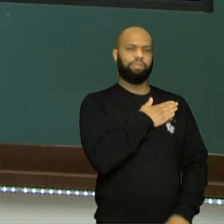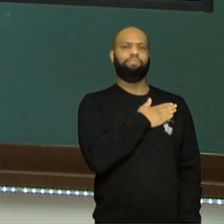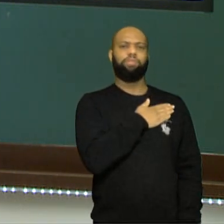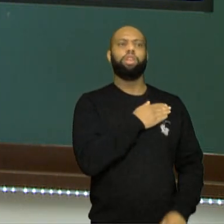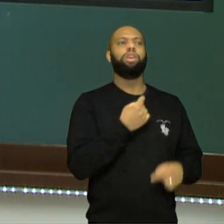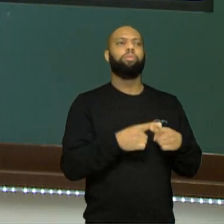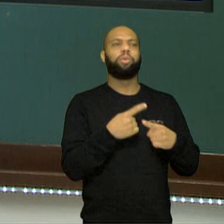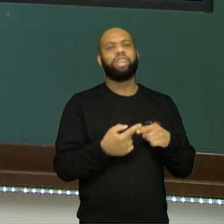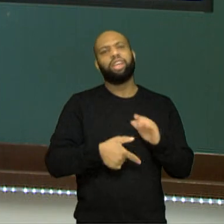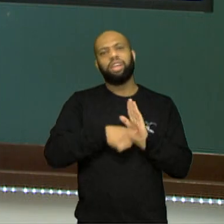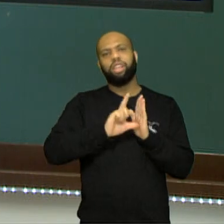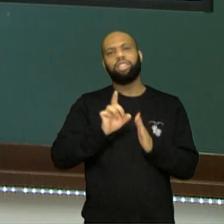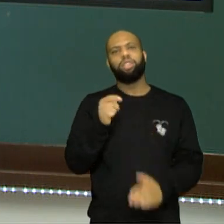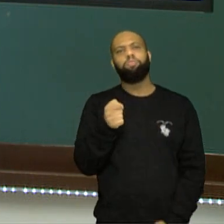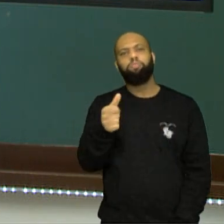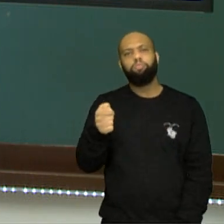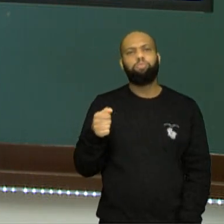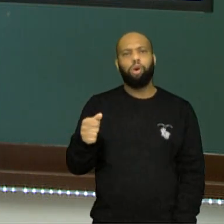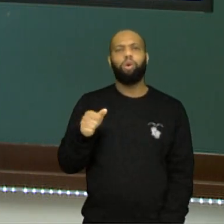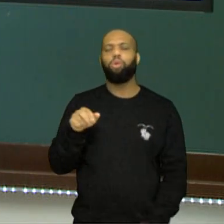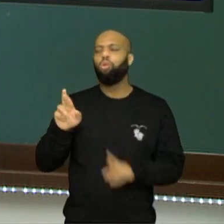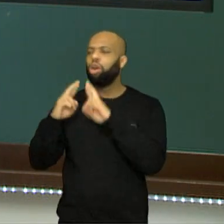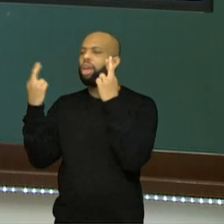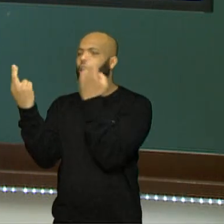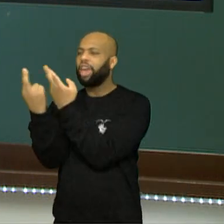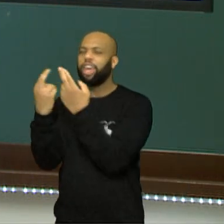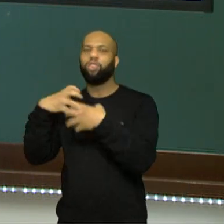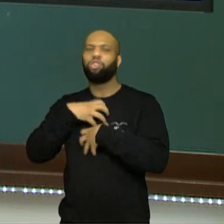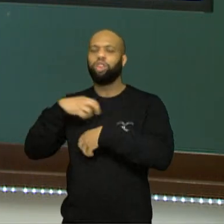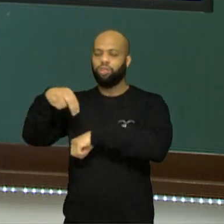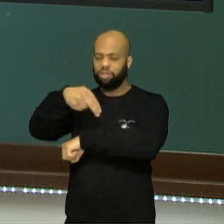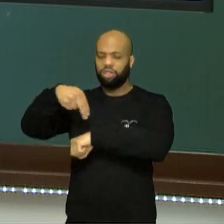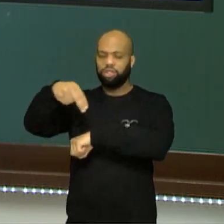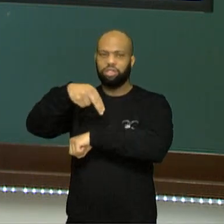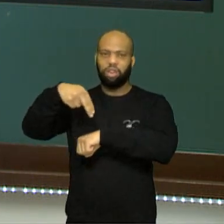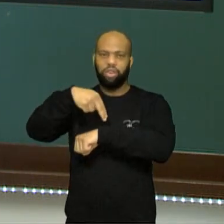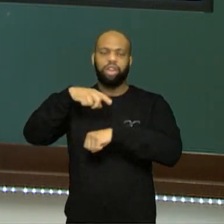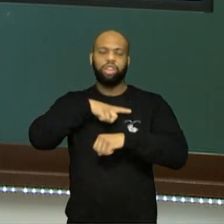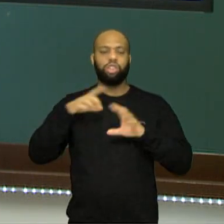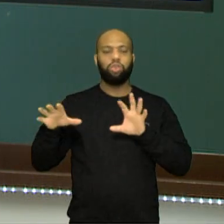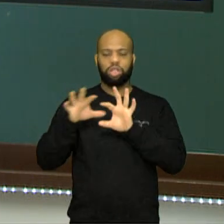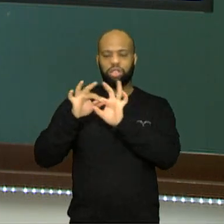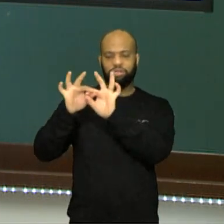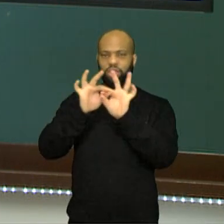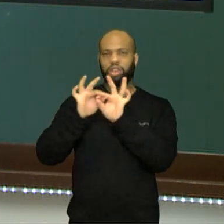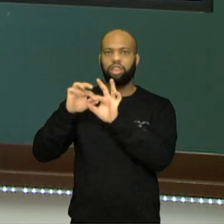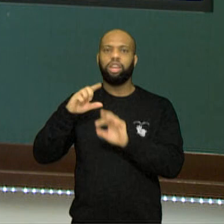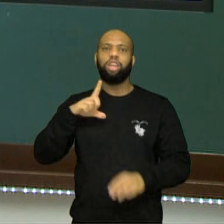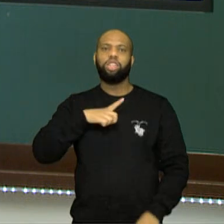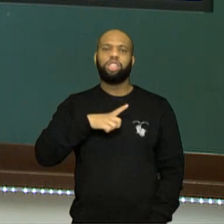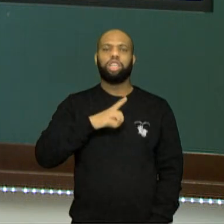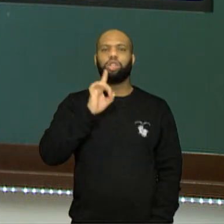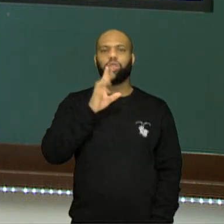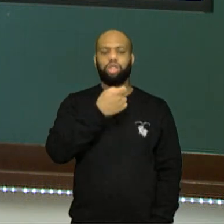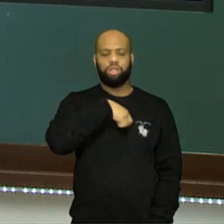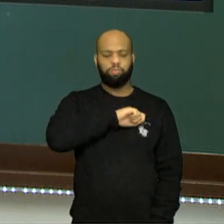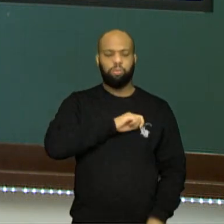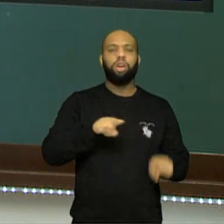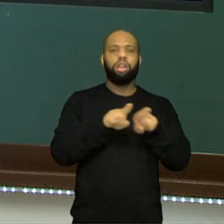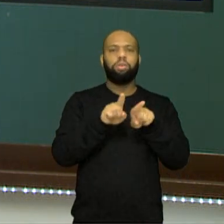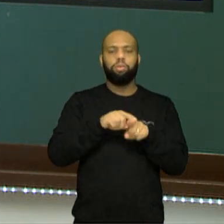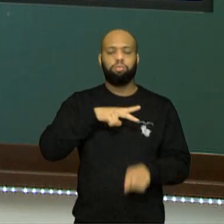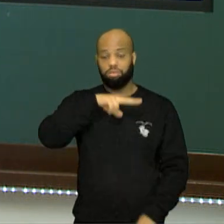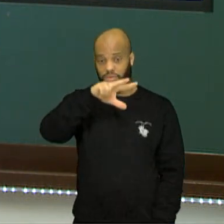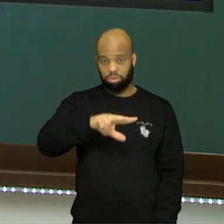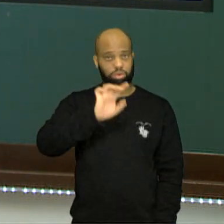então a gente tinha poucas nações ainda, reinos-nação ali, né, que tinham se unificado, né? A gente tinha Espanha e Portugal ali no máximo nesse